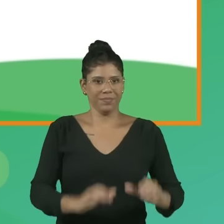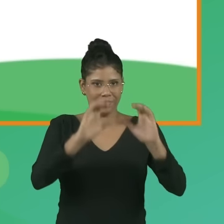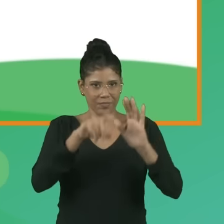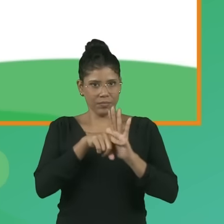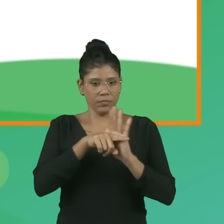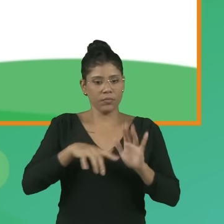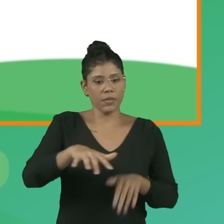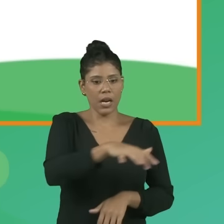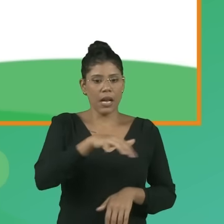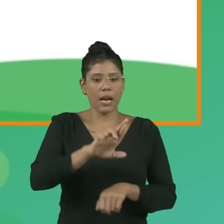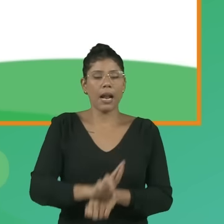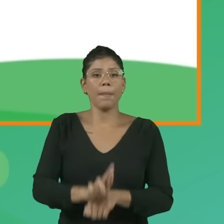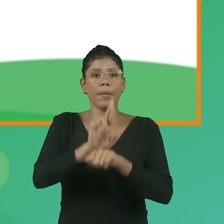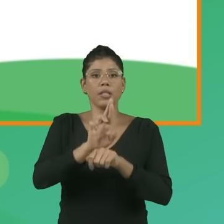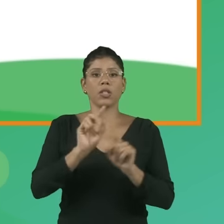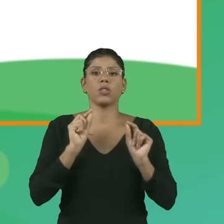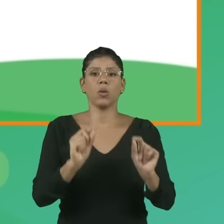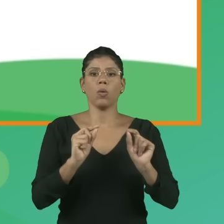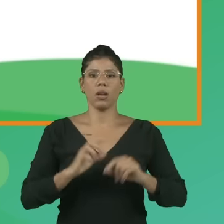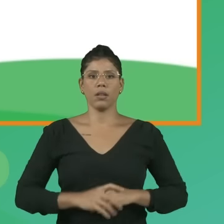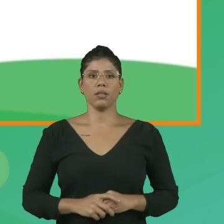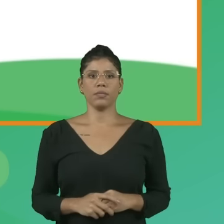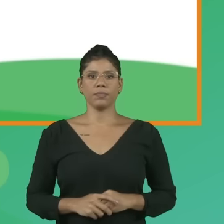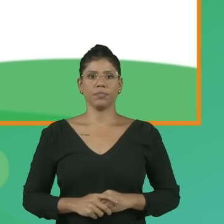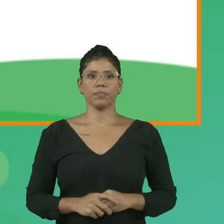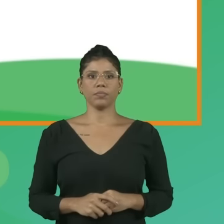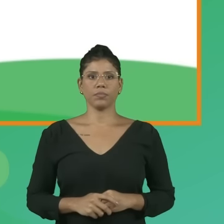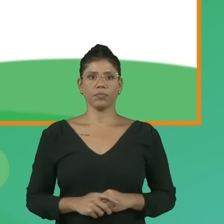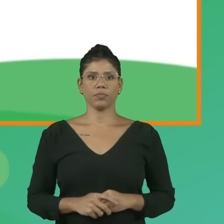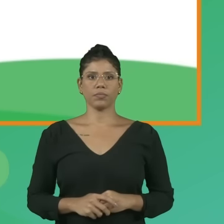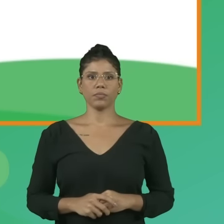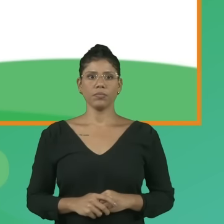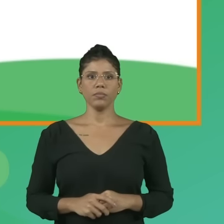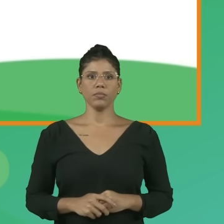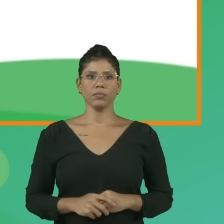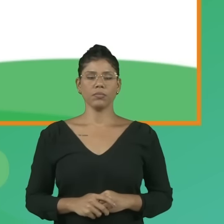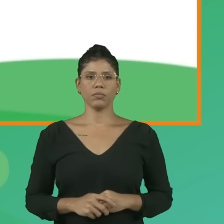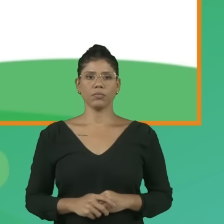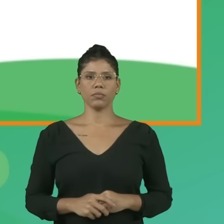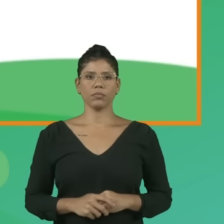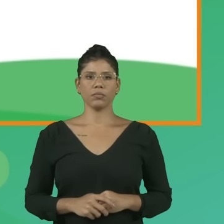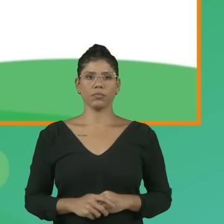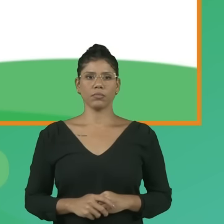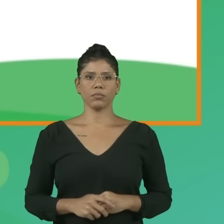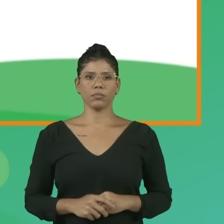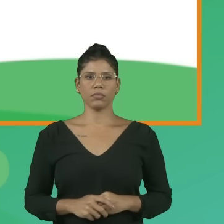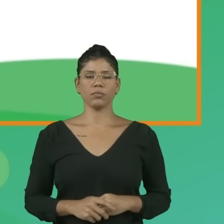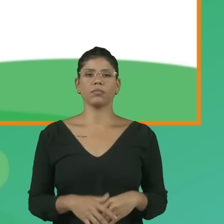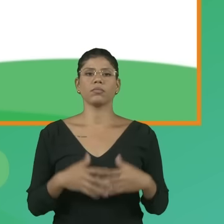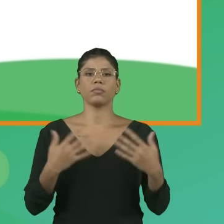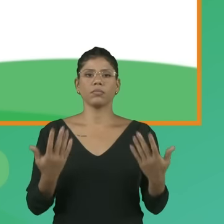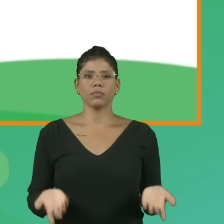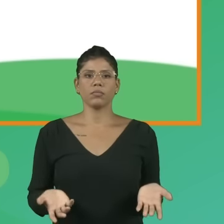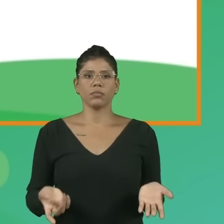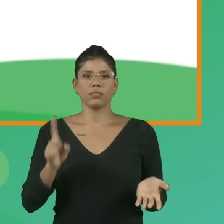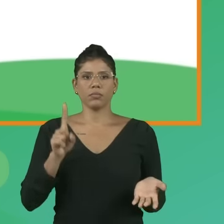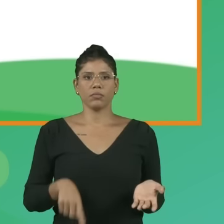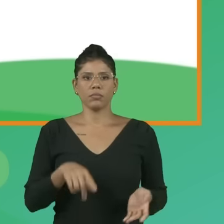representa o que? Essa incorporação do que? Do papel da mulher, de onde ela tem que estar, essa